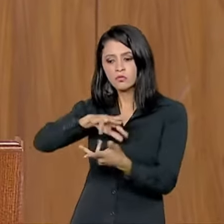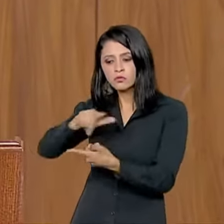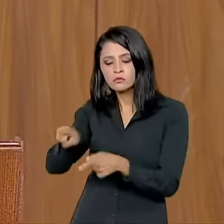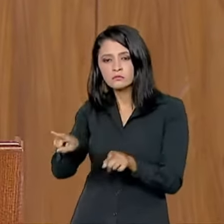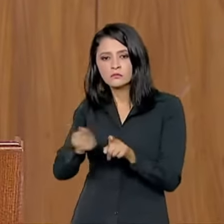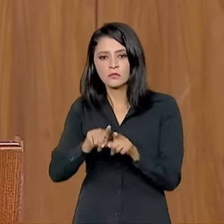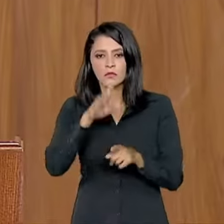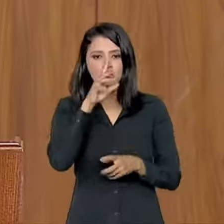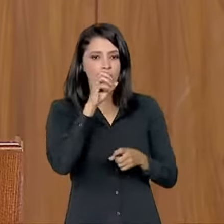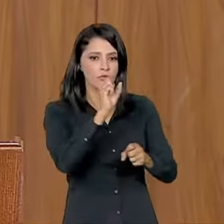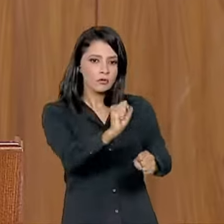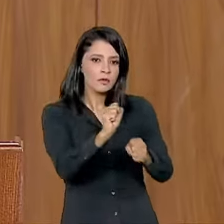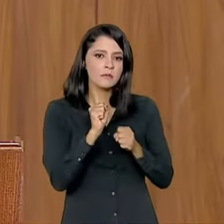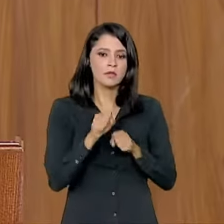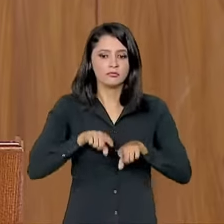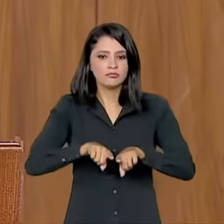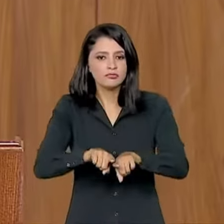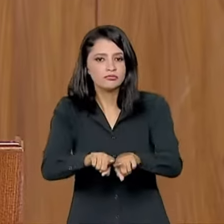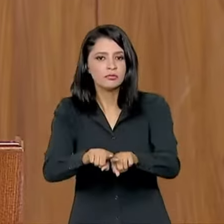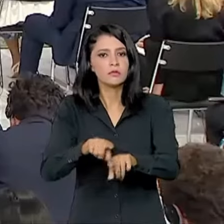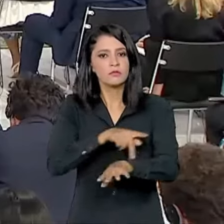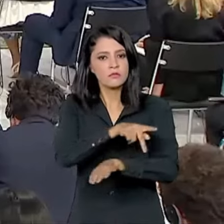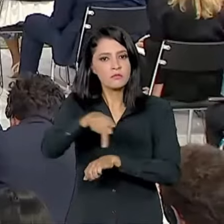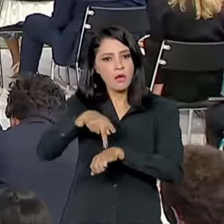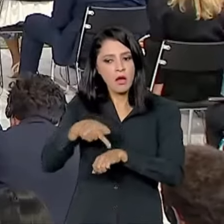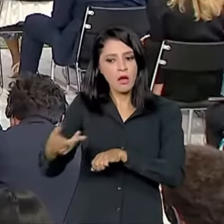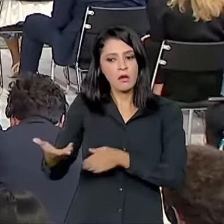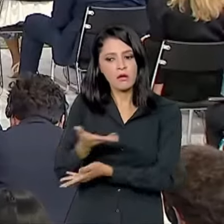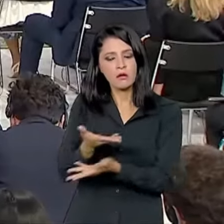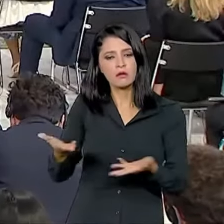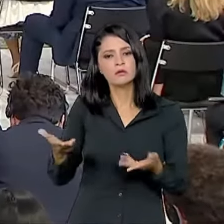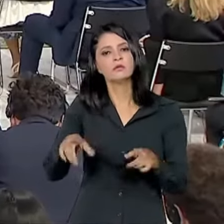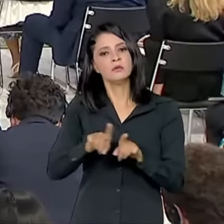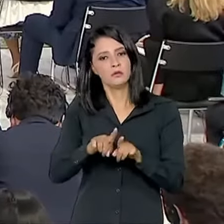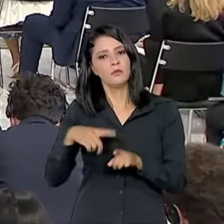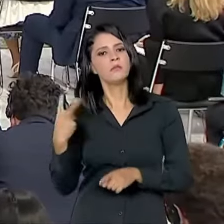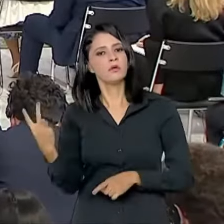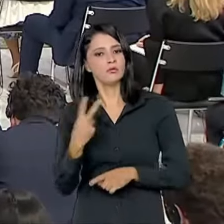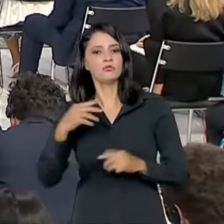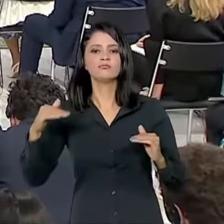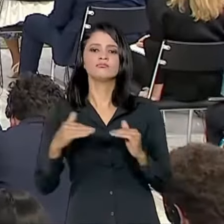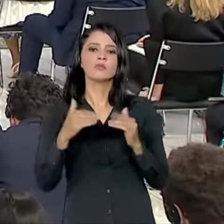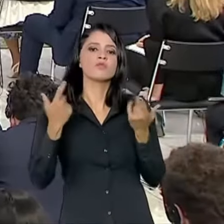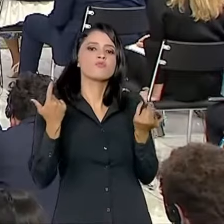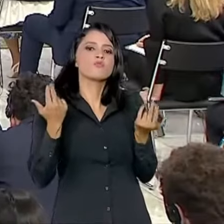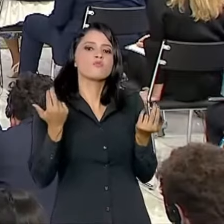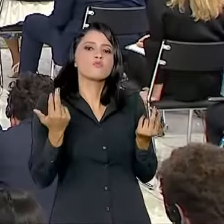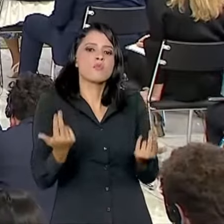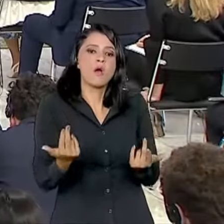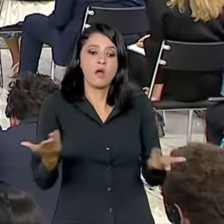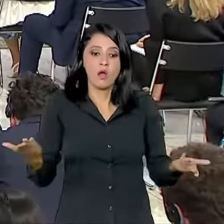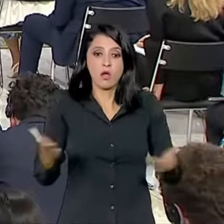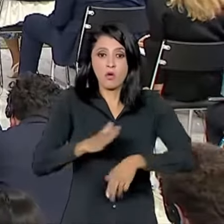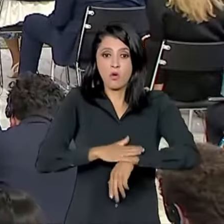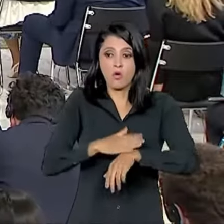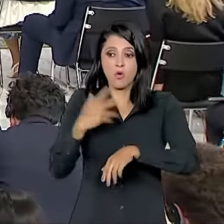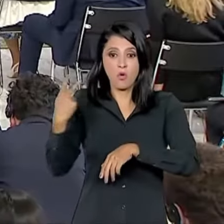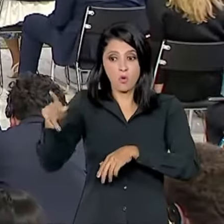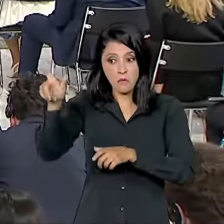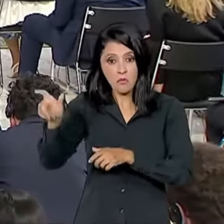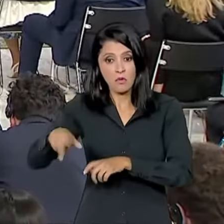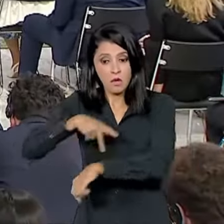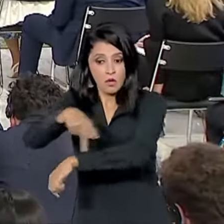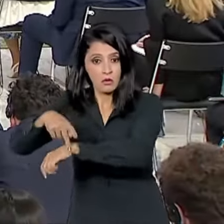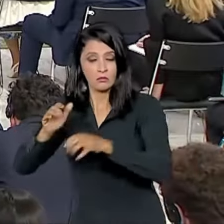de fortalecimento do multilateralismo. Também coincidimos que é hora dos super-ricos pagarem